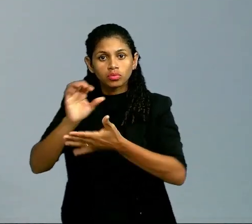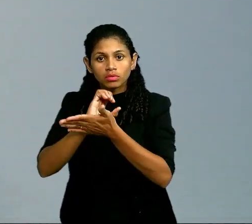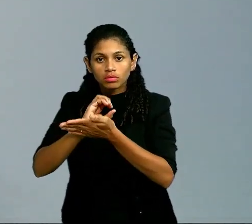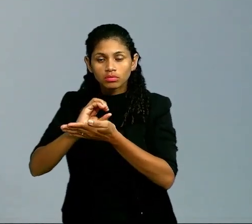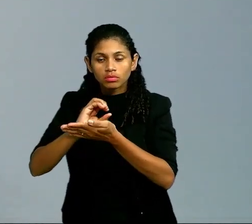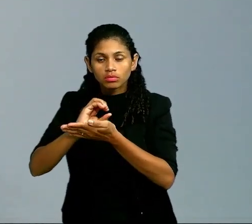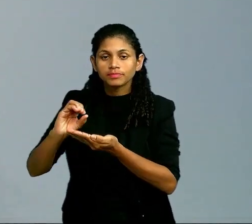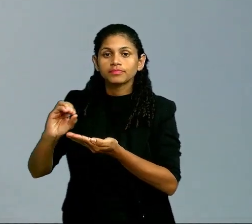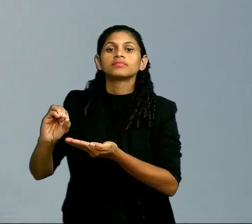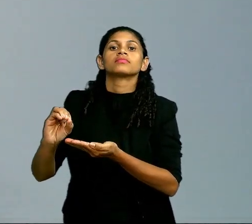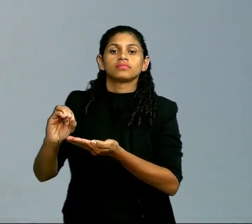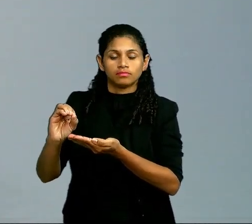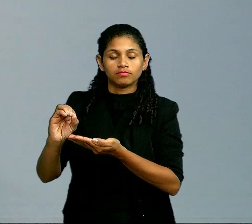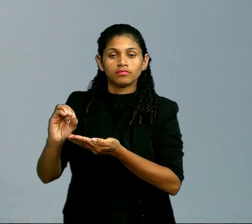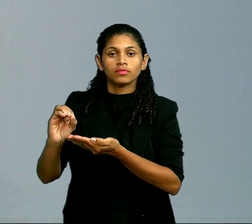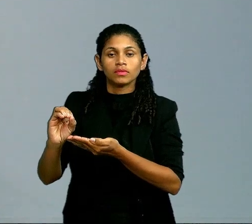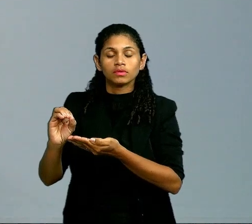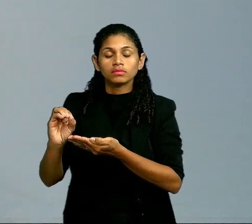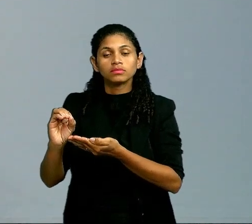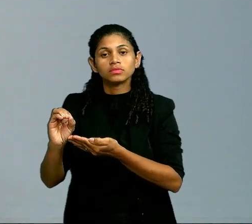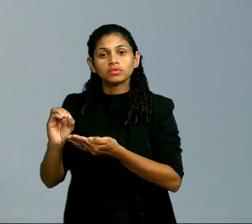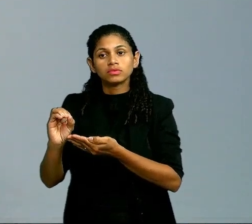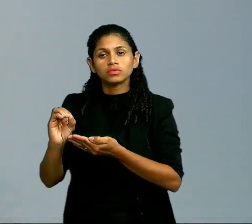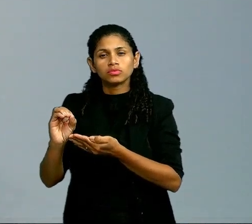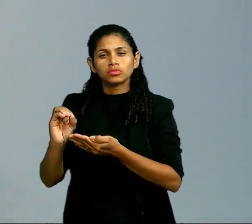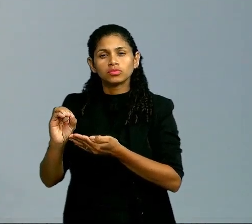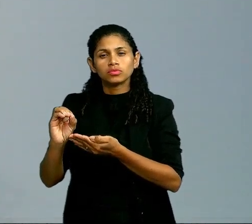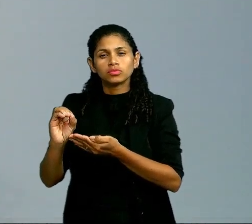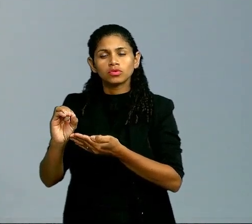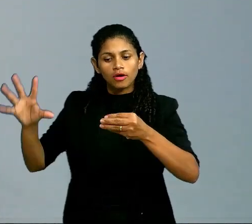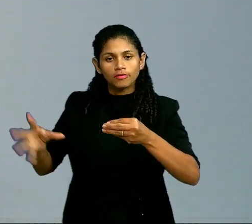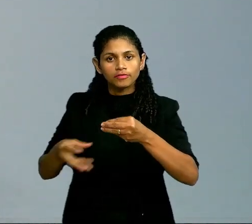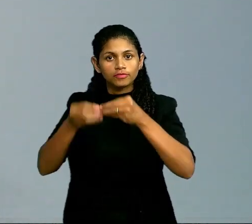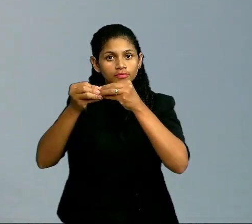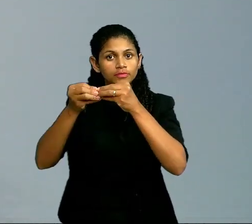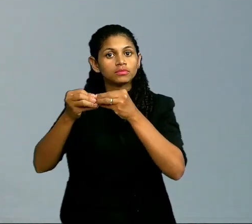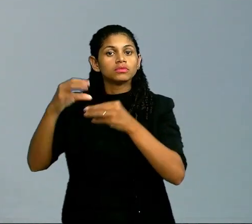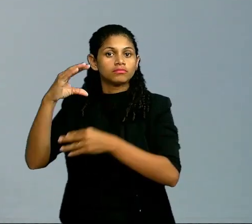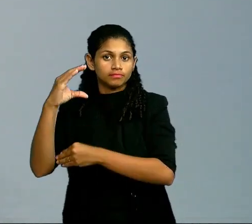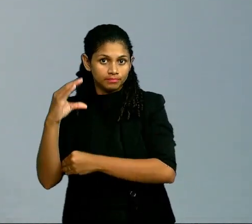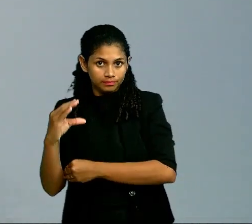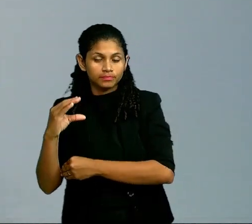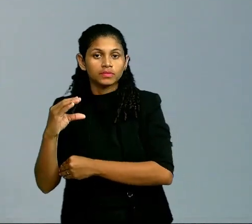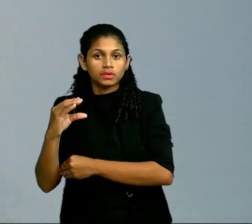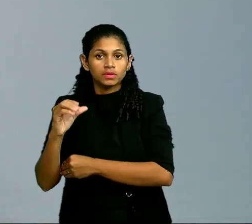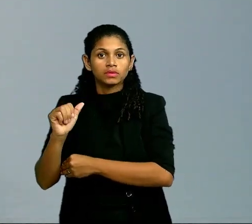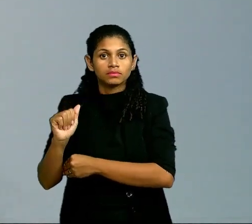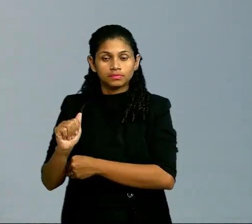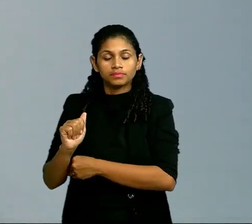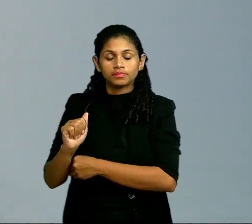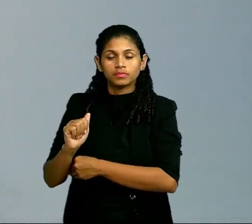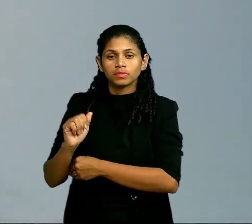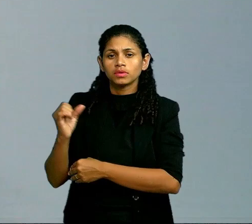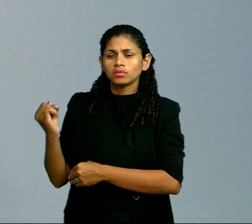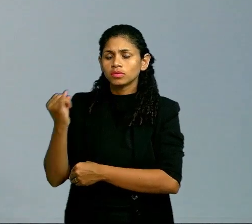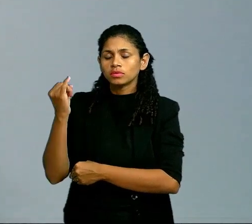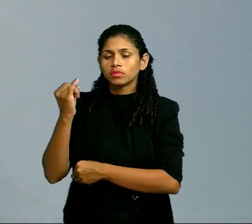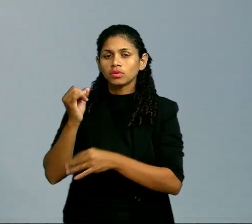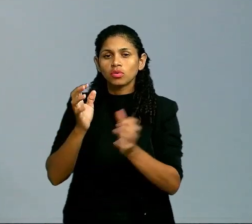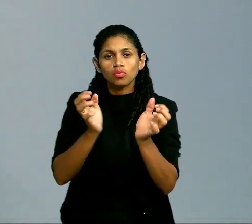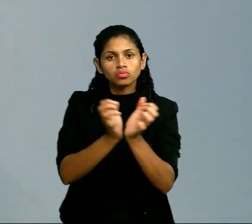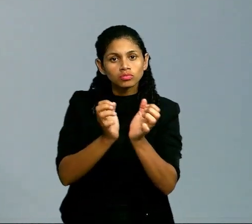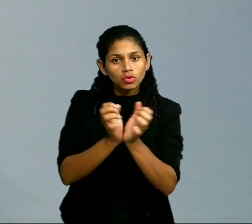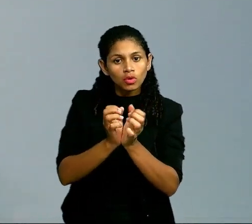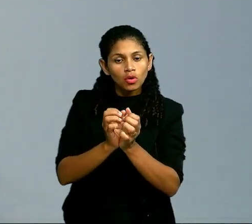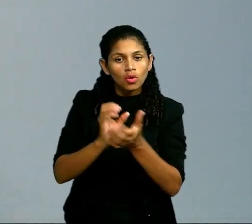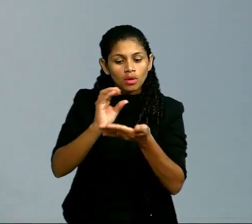eles são majoritariamente formados pelo carbono. Então é inevitável que para um composto ele ser considerado um composto orgânico, é necessário